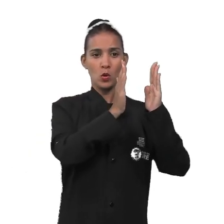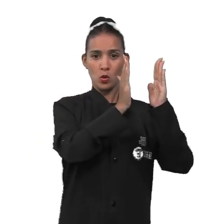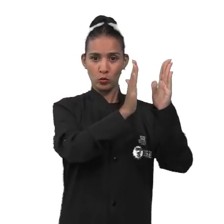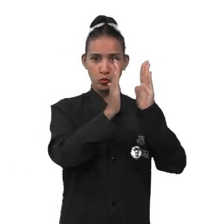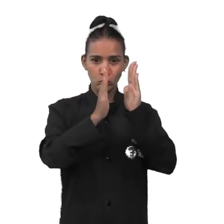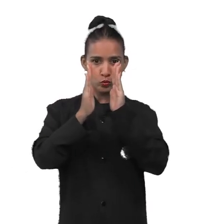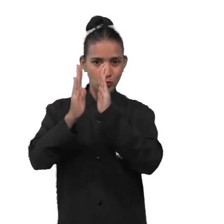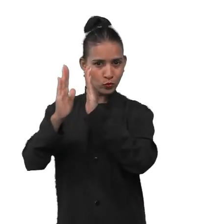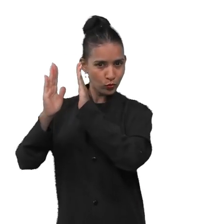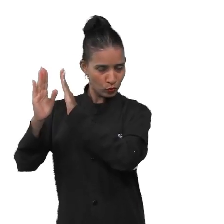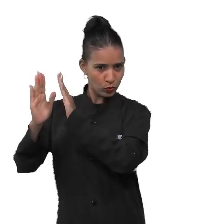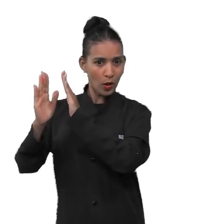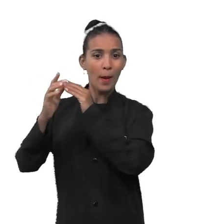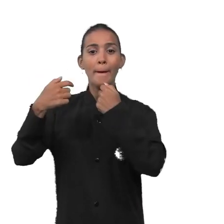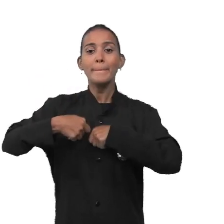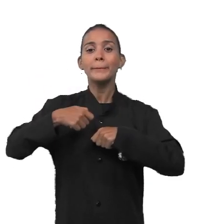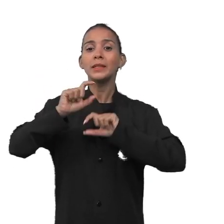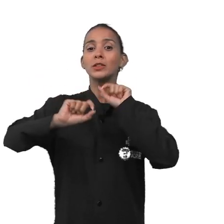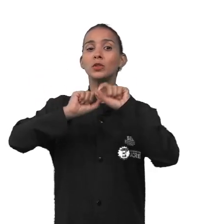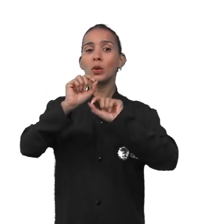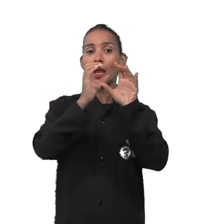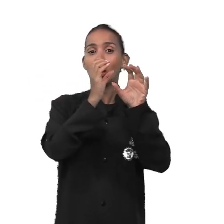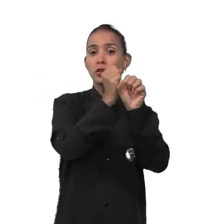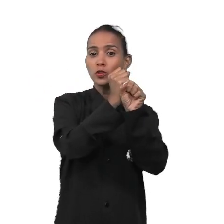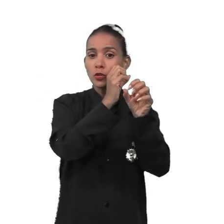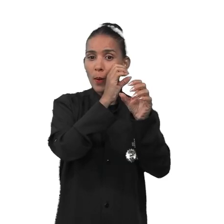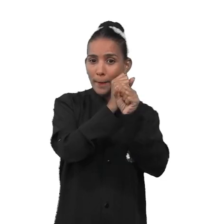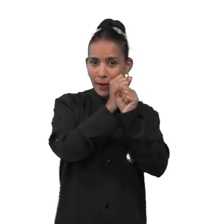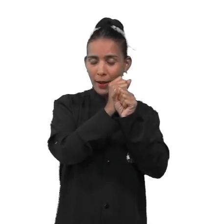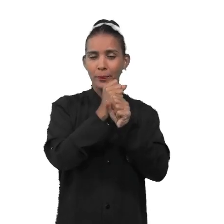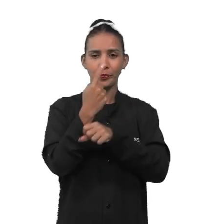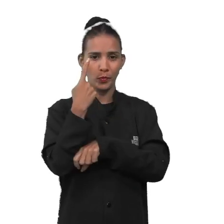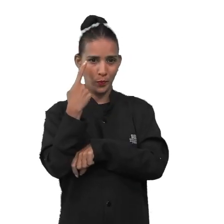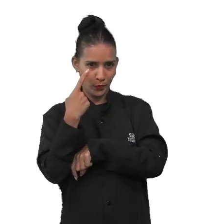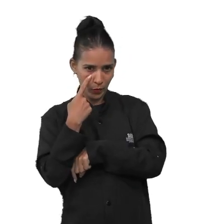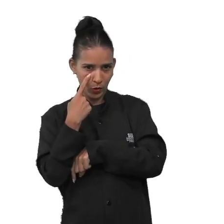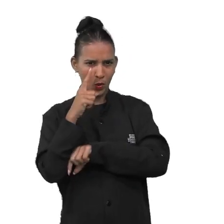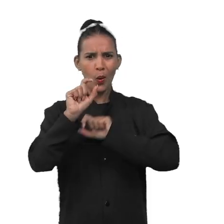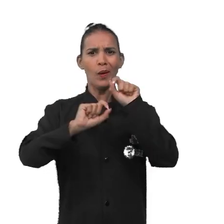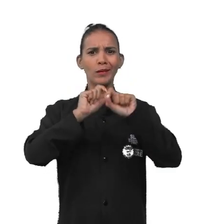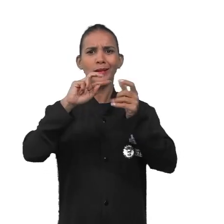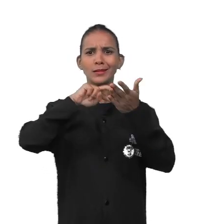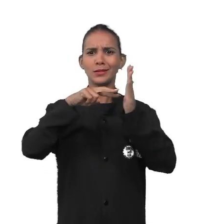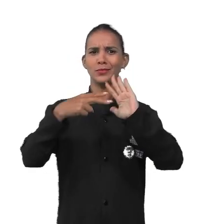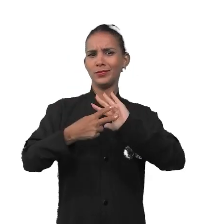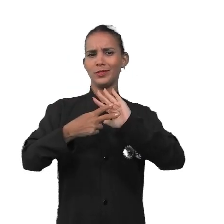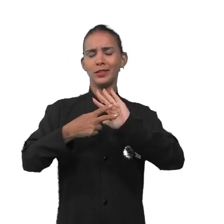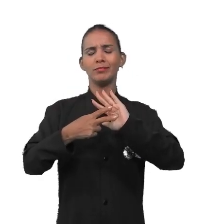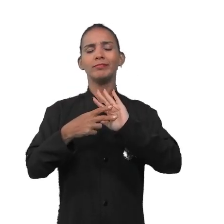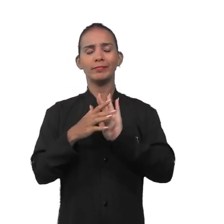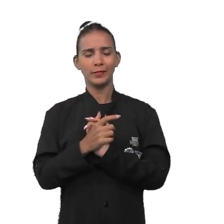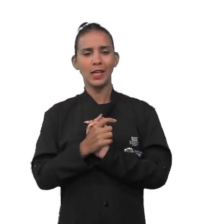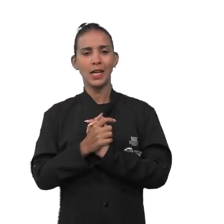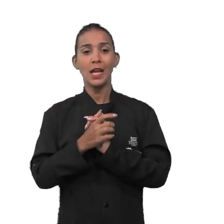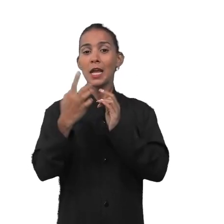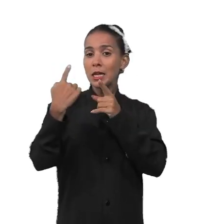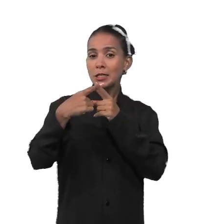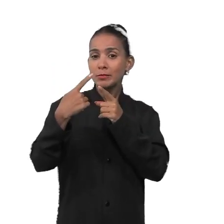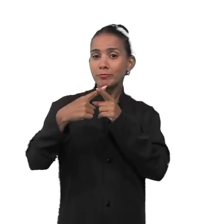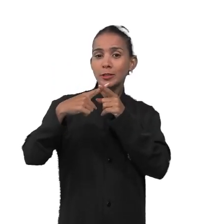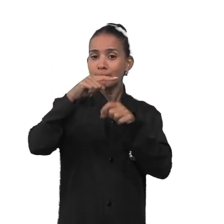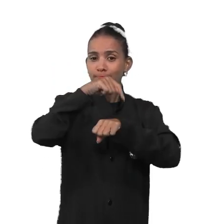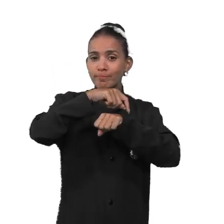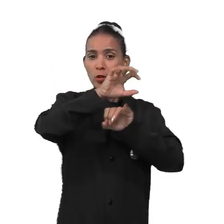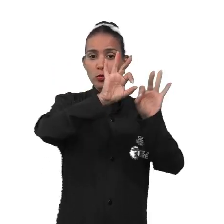série, nós vamos somar os potenciais. Professor, o que é agrupamento em série? Pessoal, um agrupamento em série é onde a gente